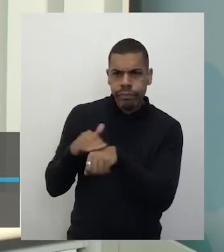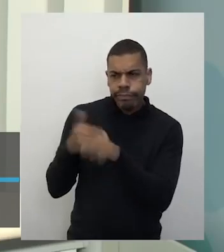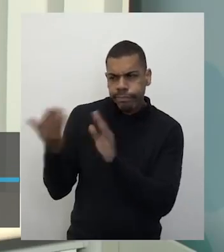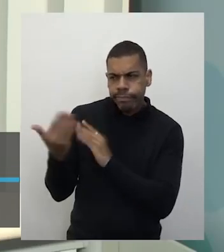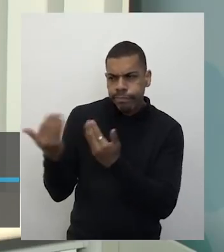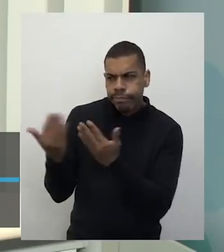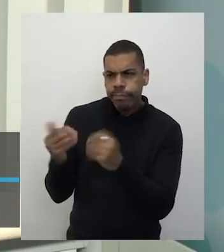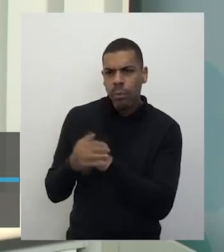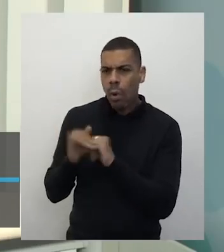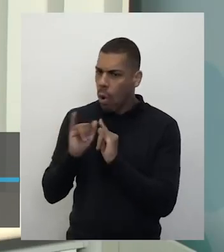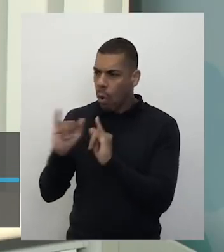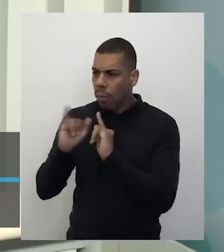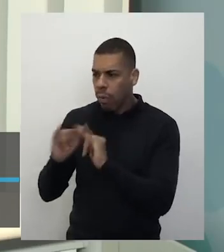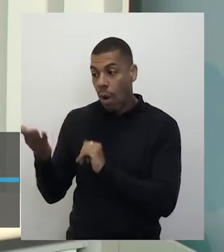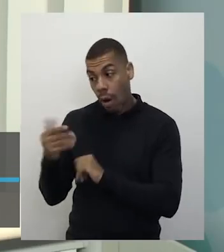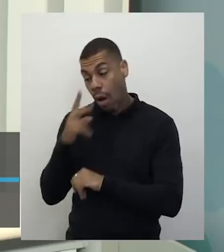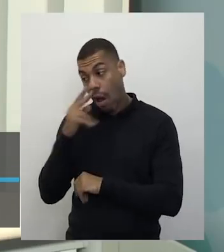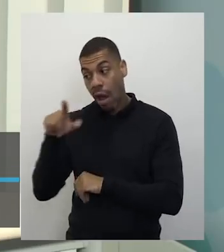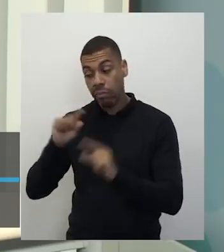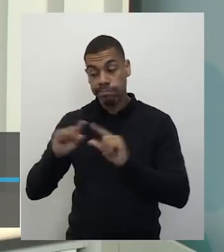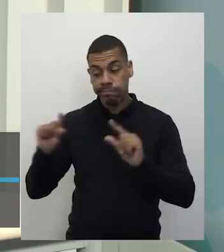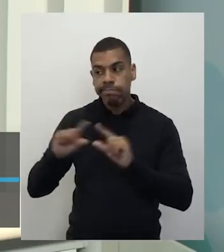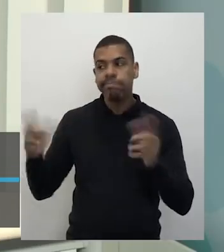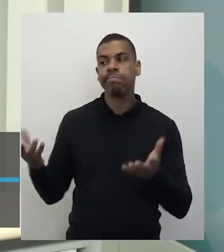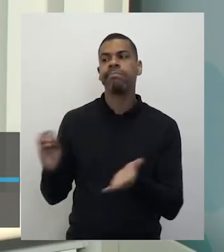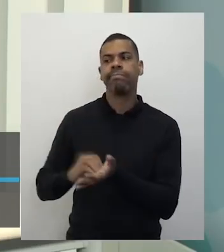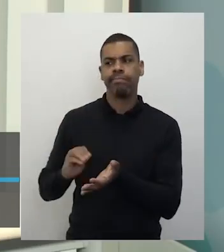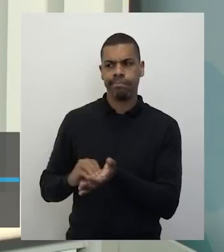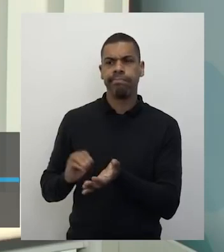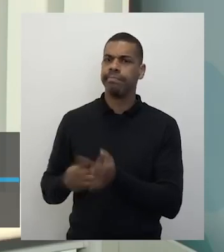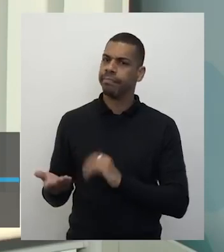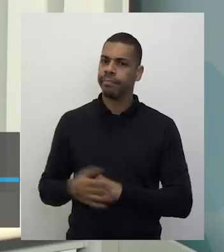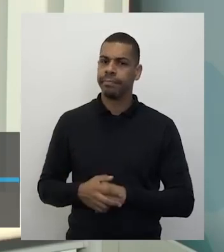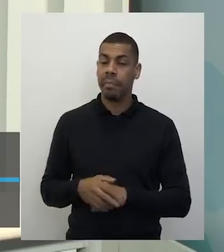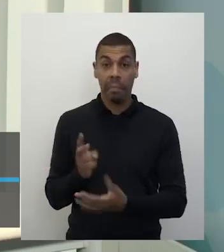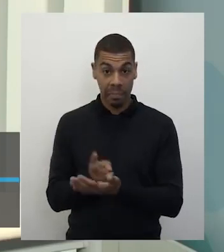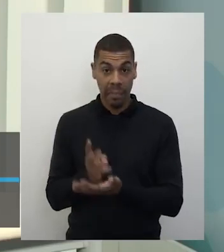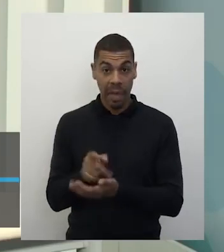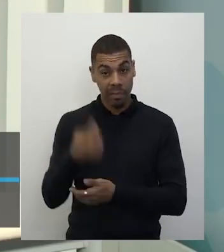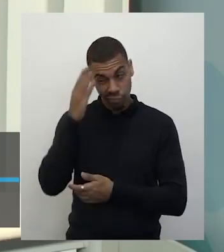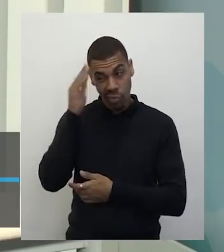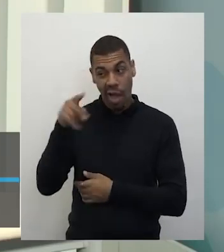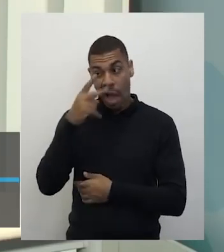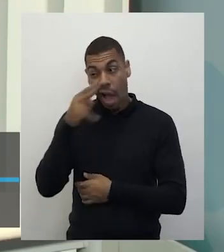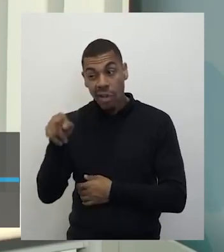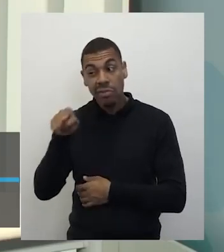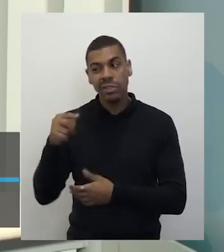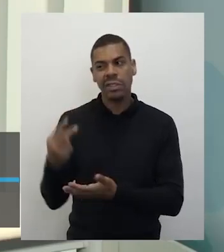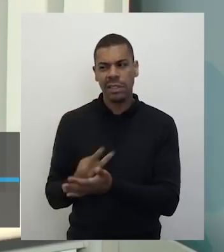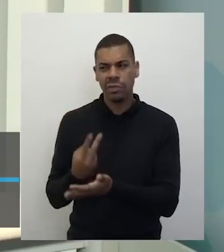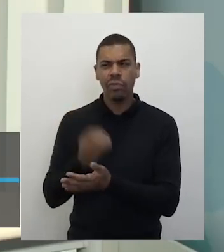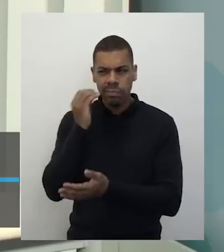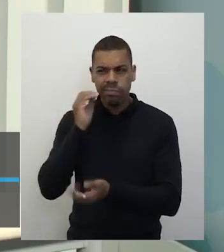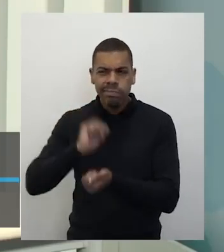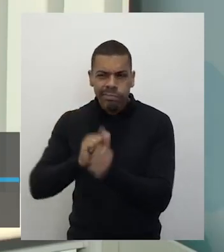não expor, chega e fala, né? No ouvido dele, acho que você errou, mesmo que você saiba que você está certo. Fala, olha, acho que você errou, vamos tentar